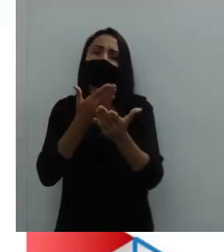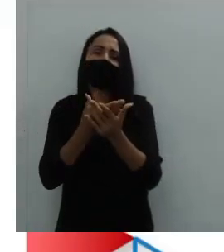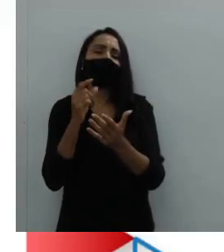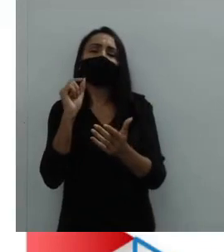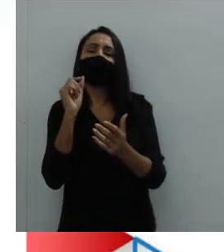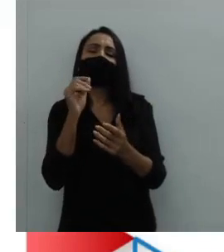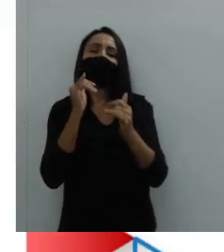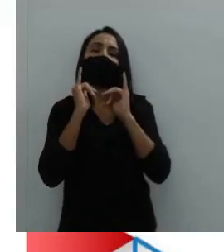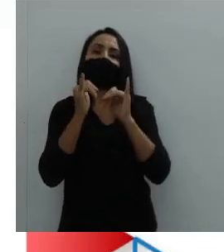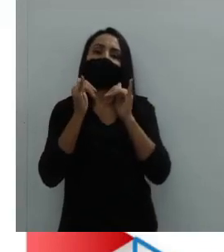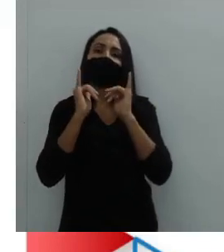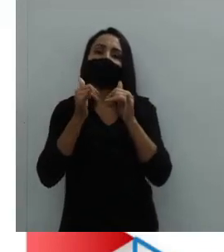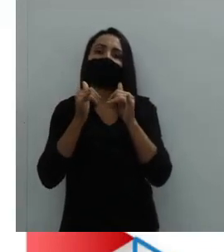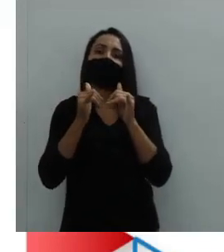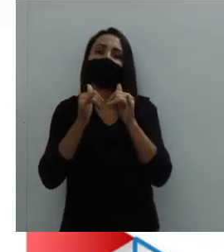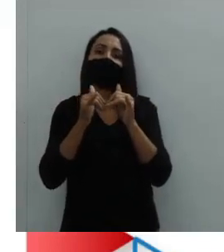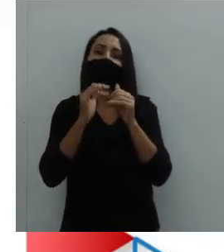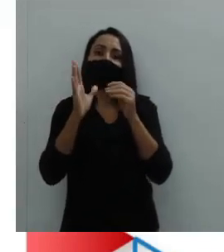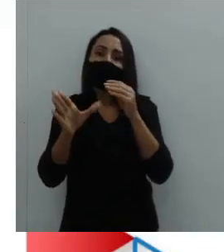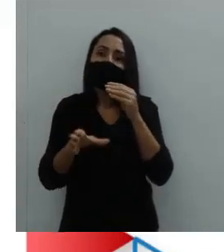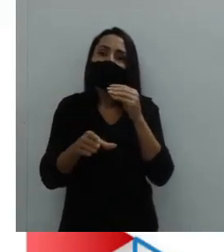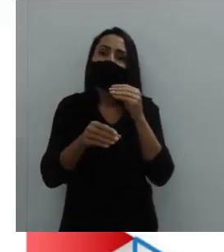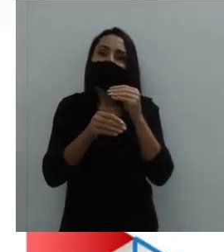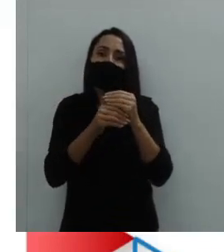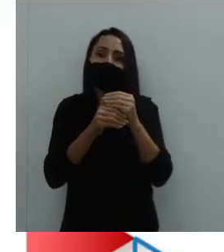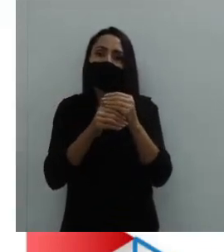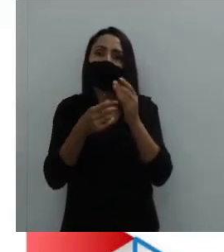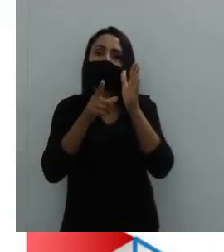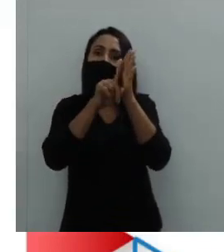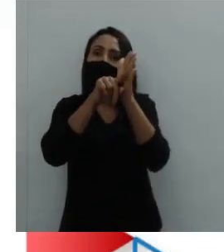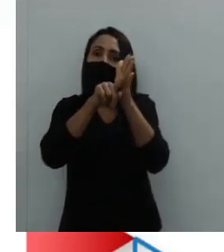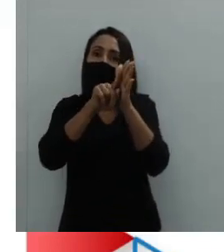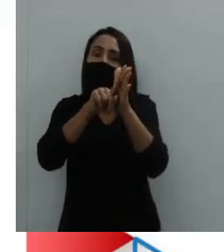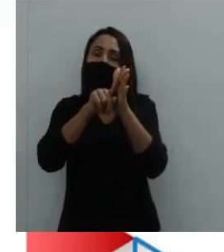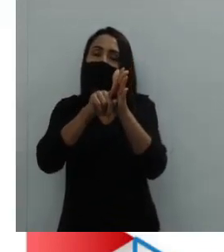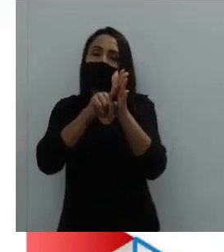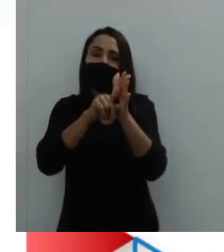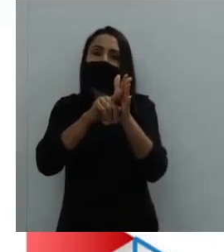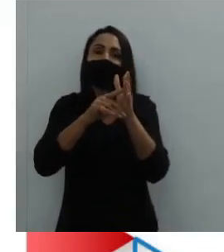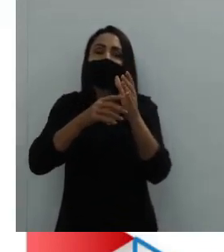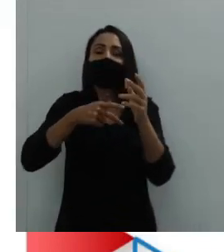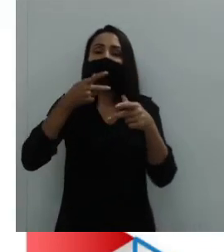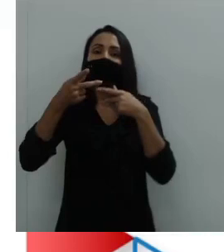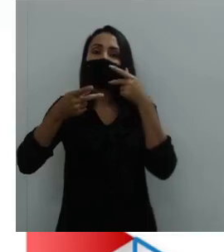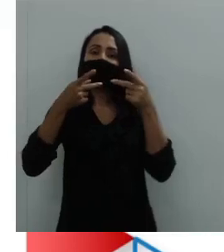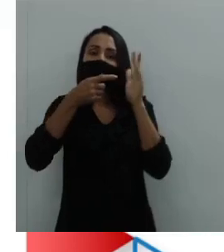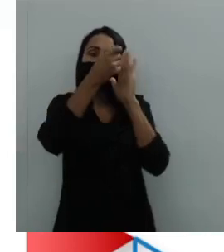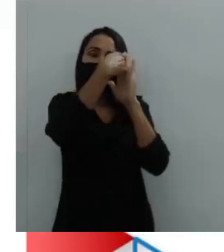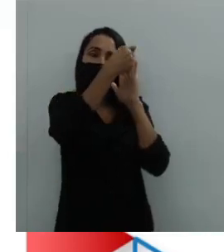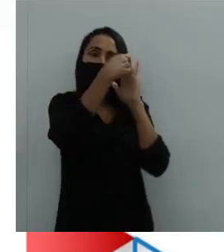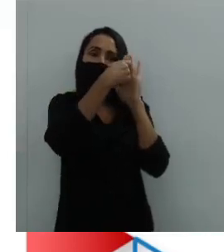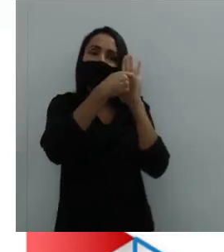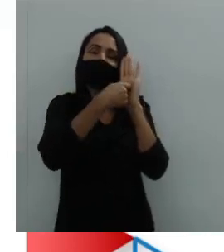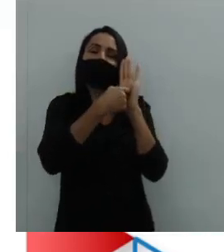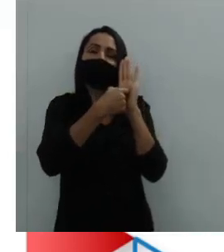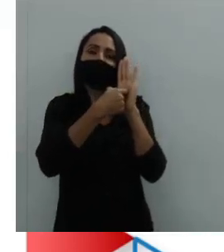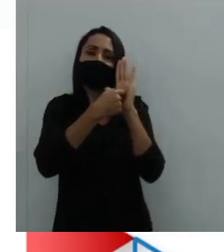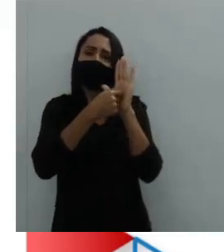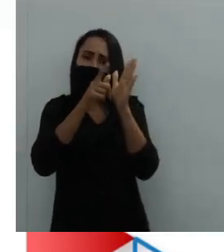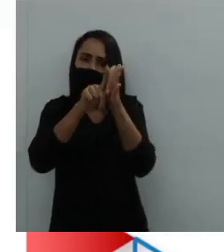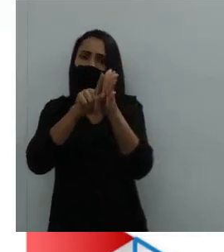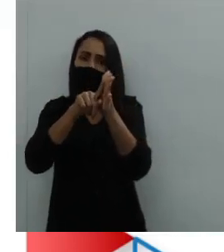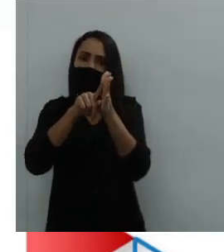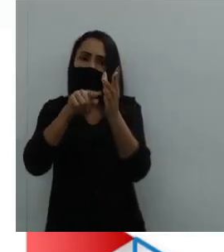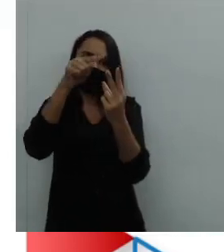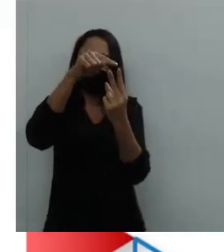narrar? Narrar inclui dados. Os gêneros orais escritos, certo? Aliás, os gêneros